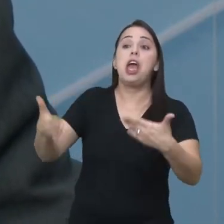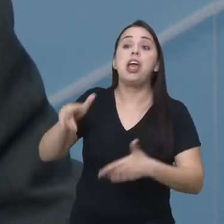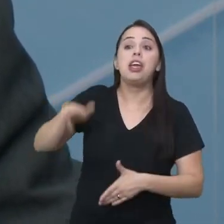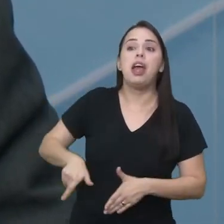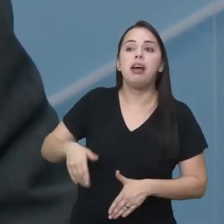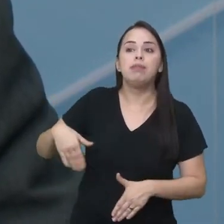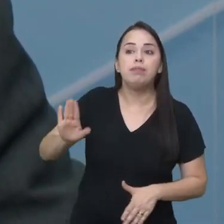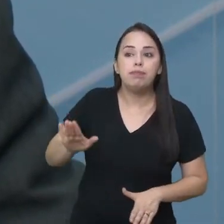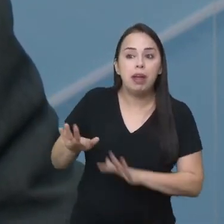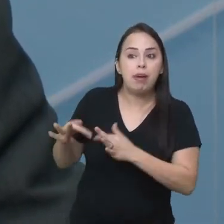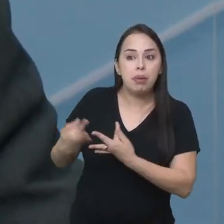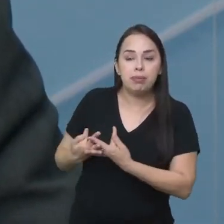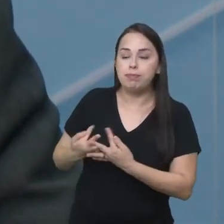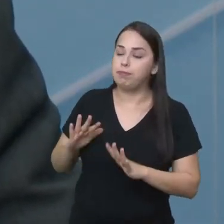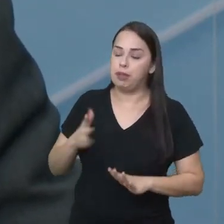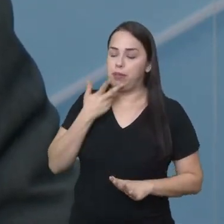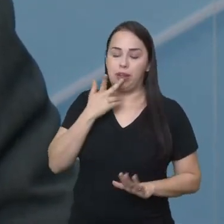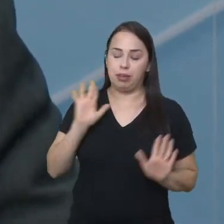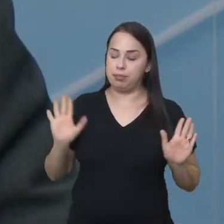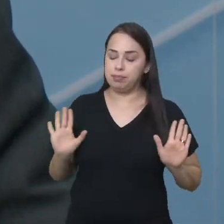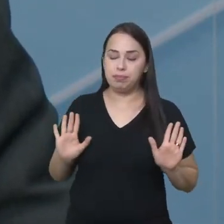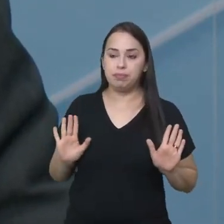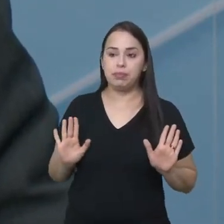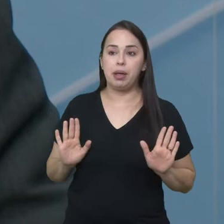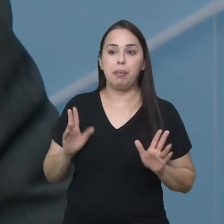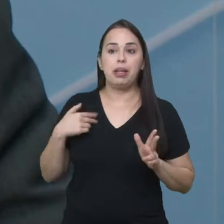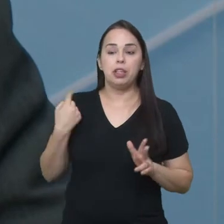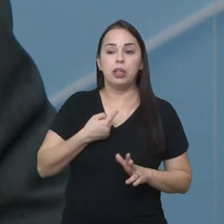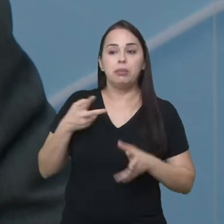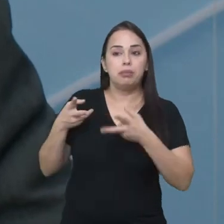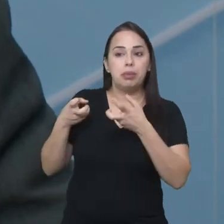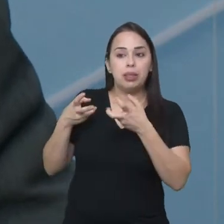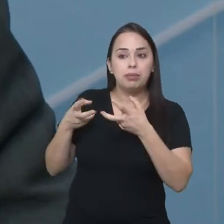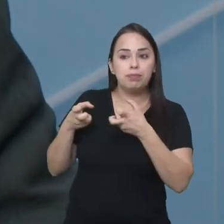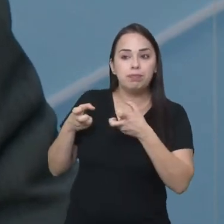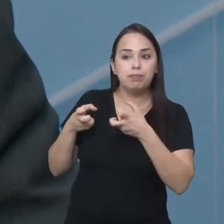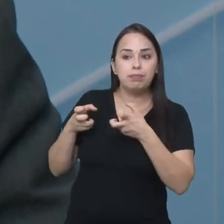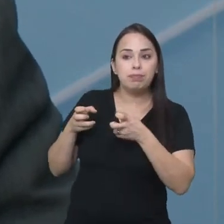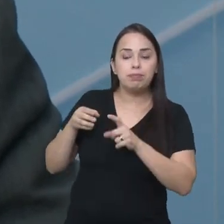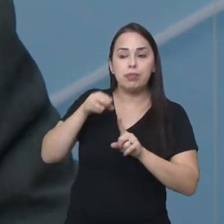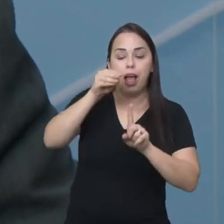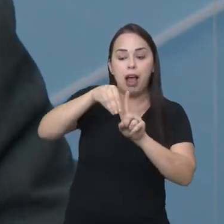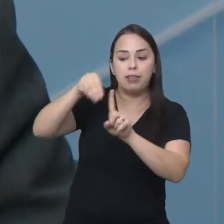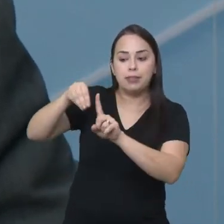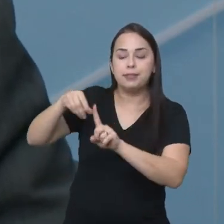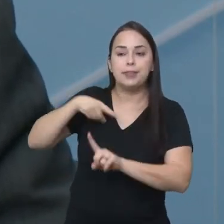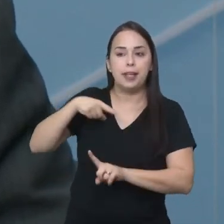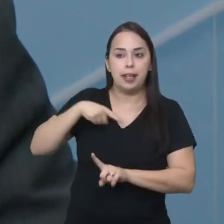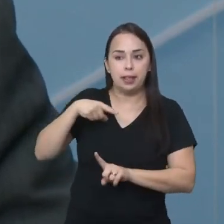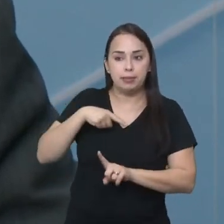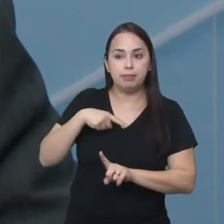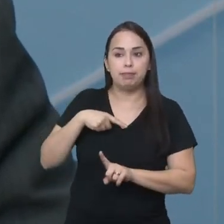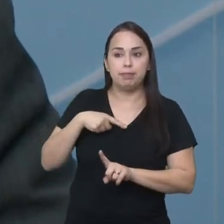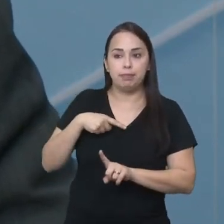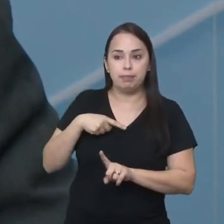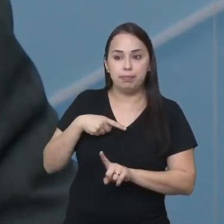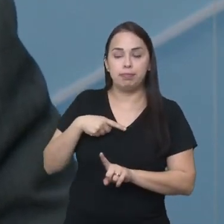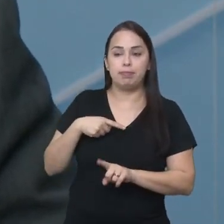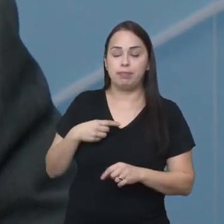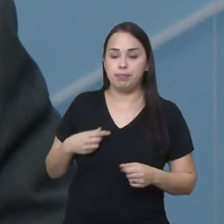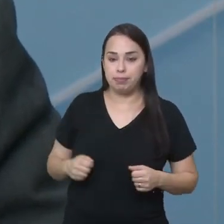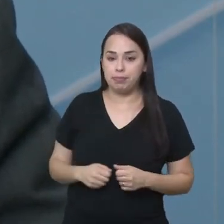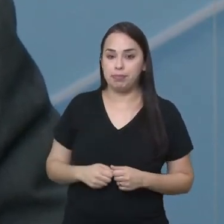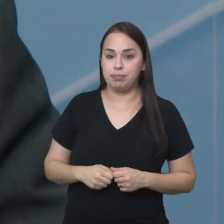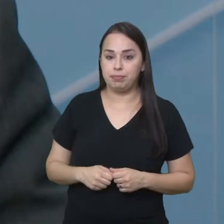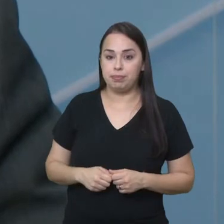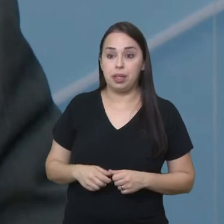mas a gente percebe que há uma grande vulnerabilidade. E esse número alarmante,